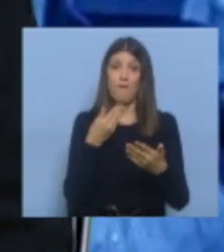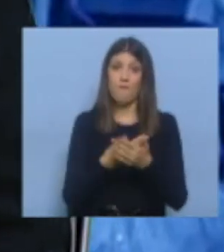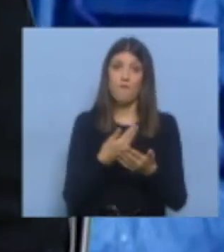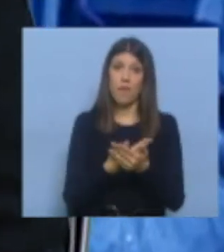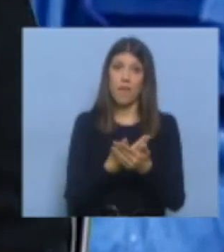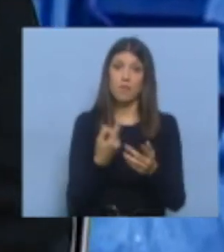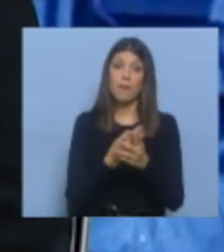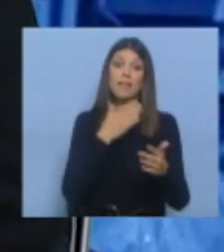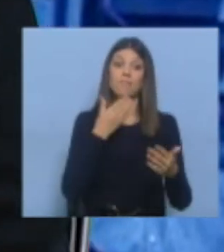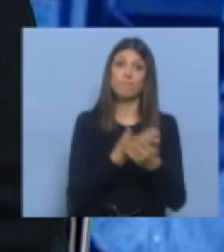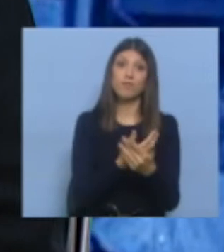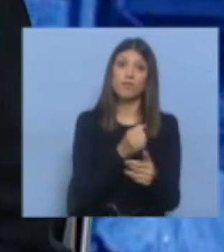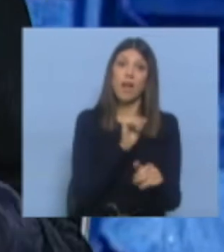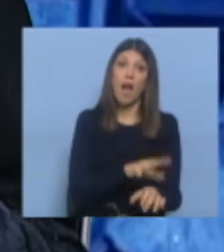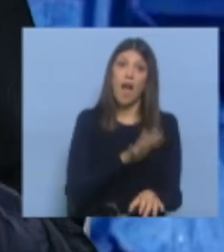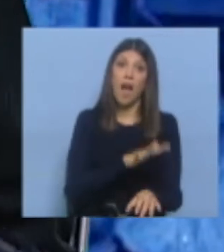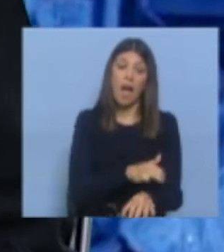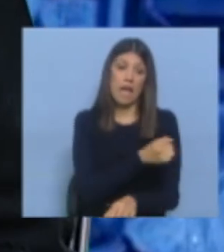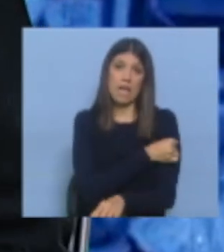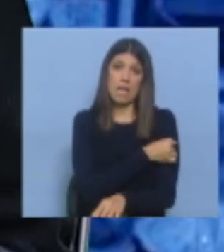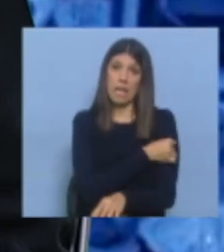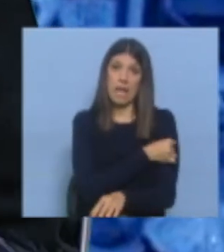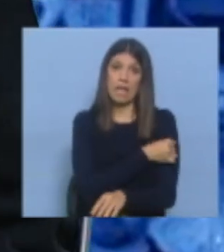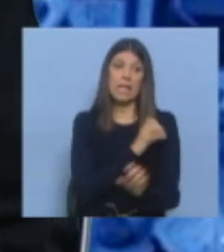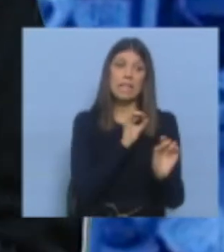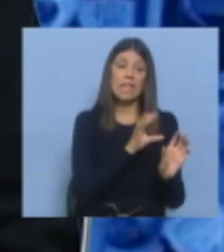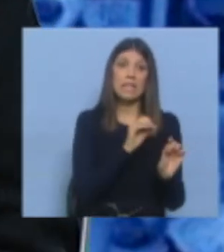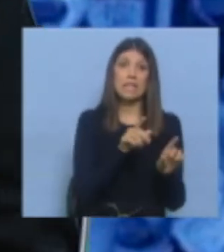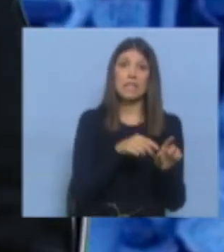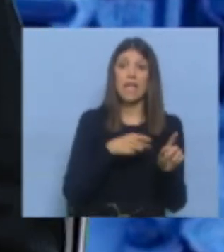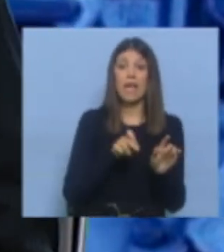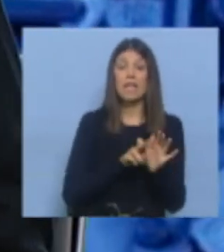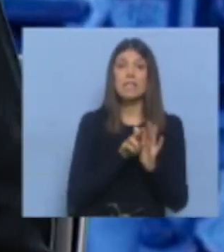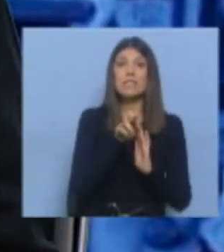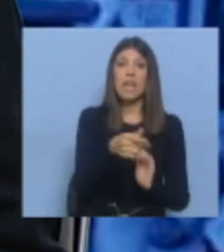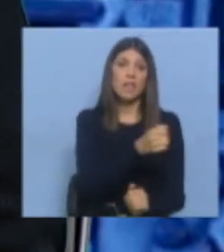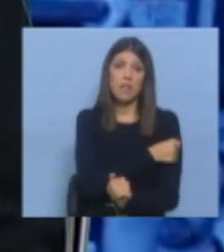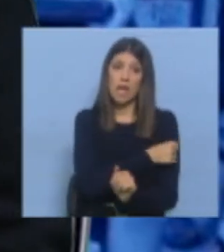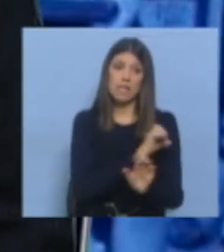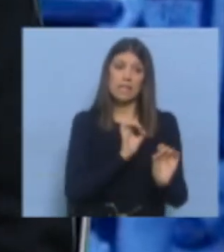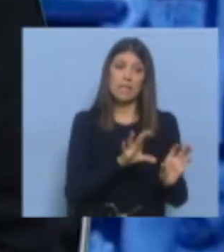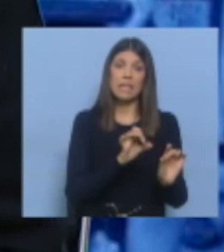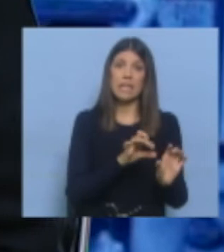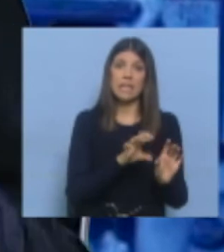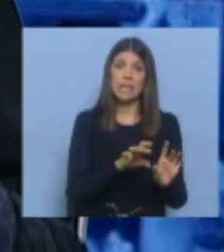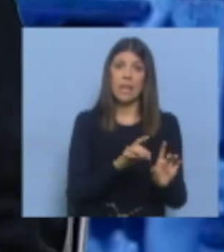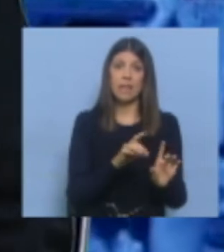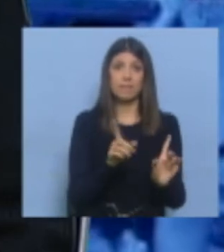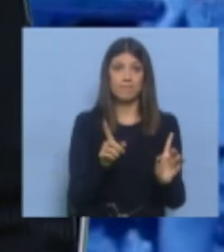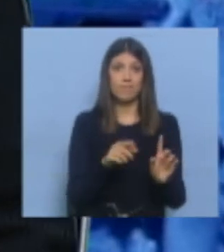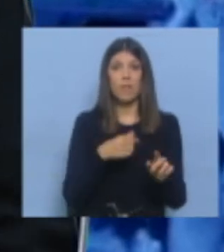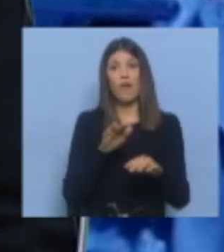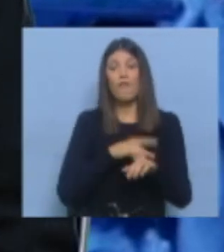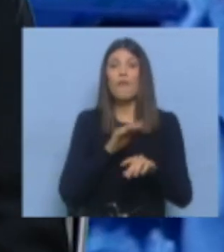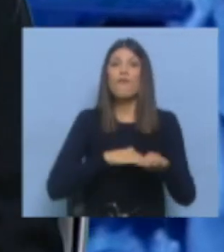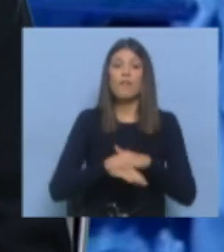fechados em casa, não devem ter que sair, porque são infectados mais rapidamente, para fazer as pequenas compras. Se algum de